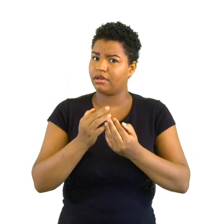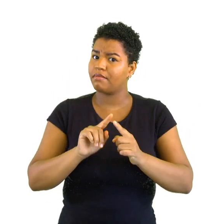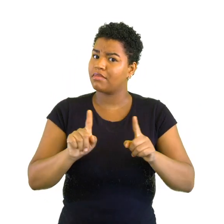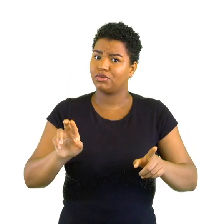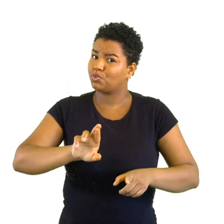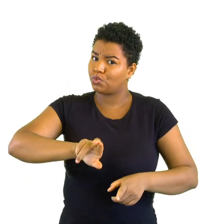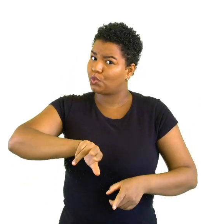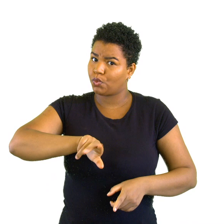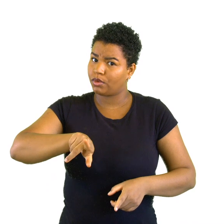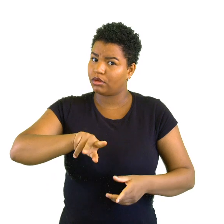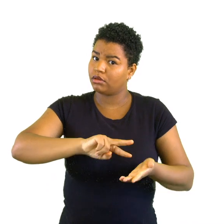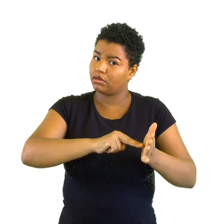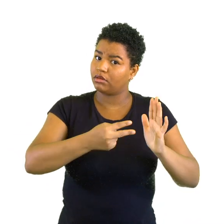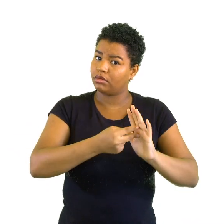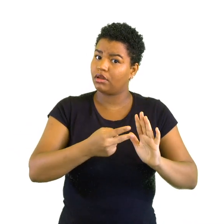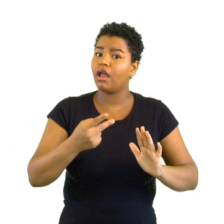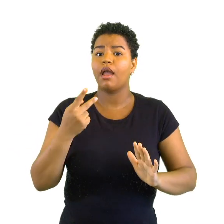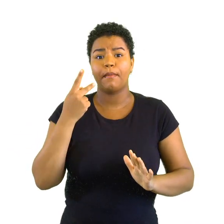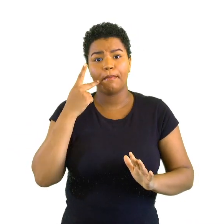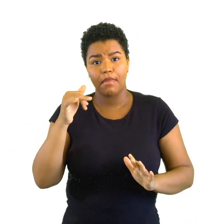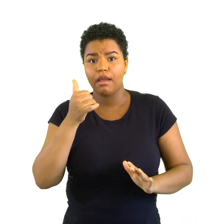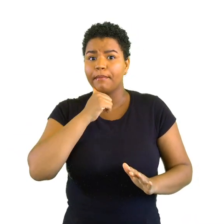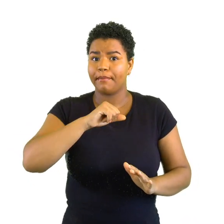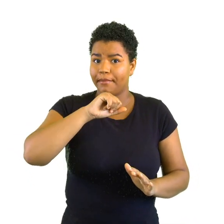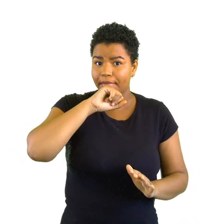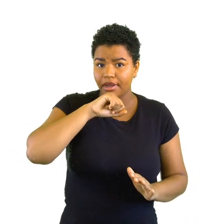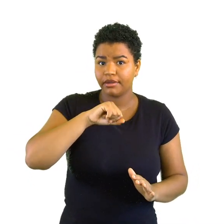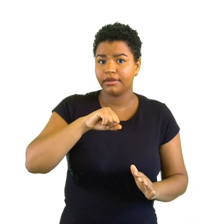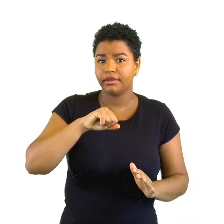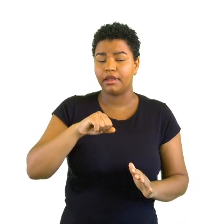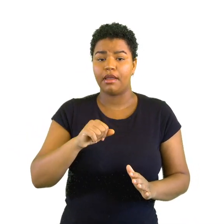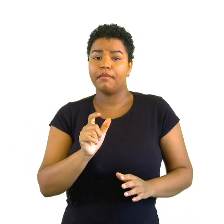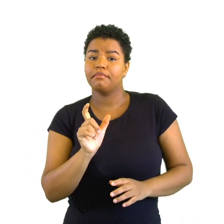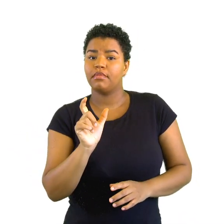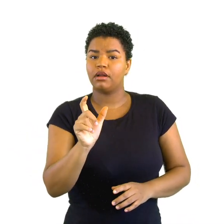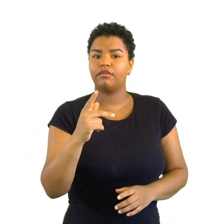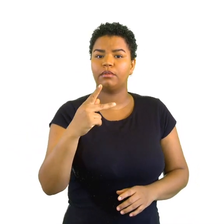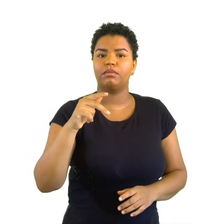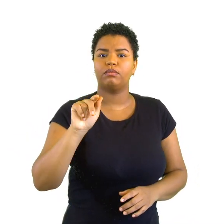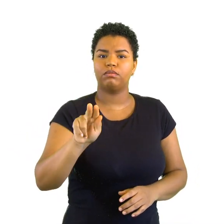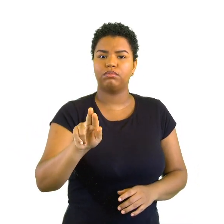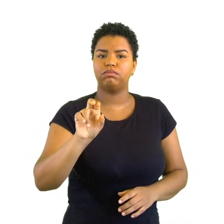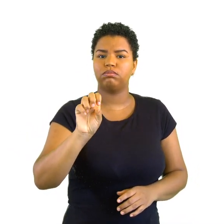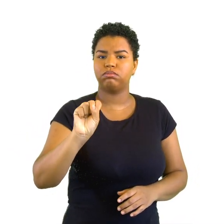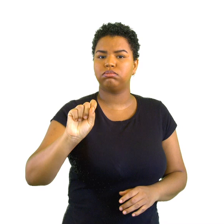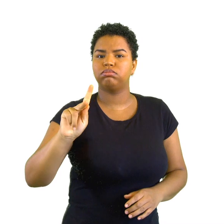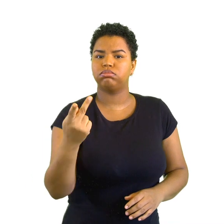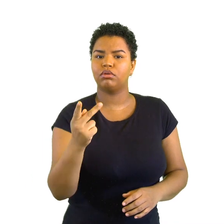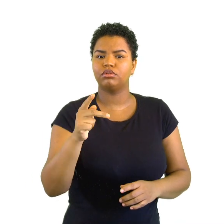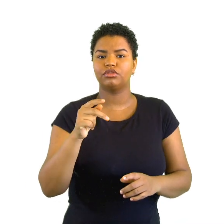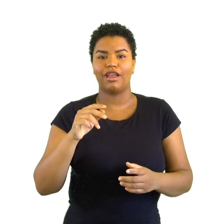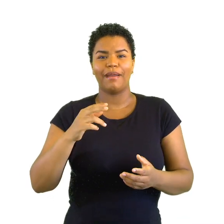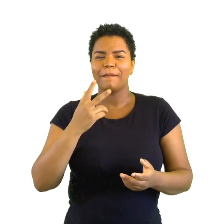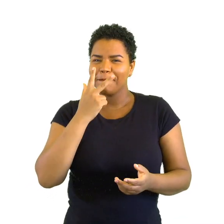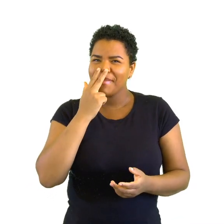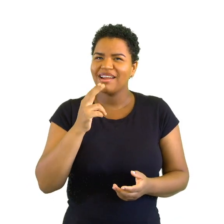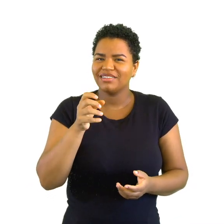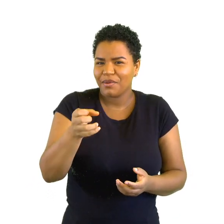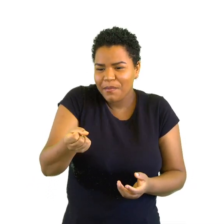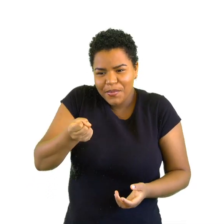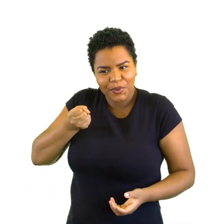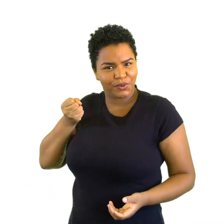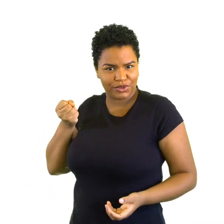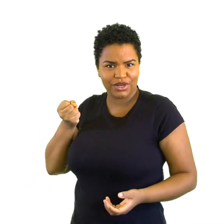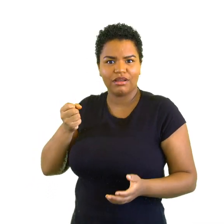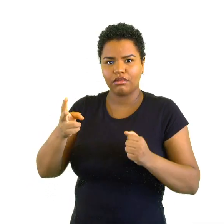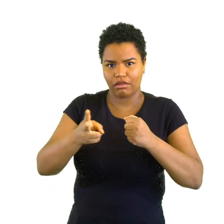seu significado é pais. Na palavra push, dá a ideia que é o push, né, de puxar, do